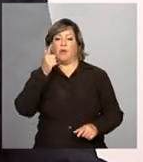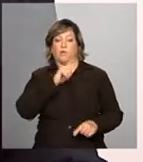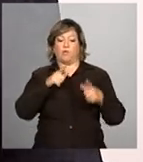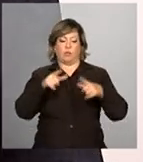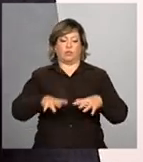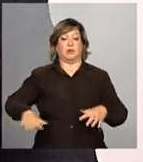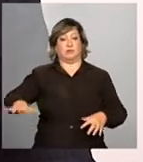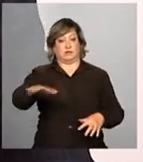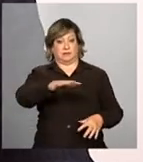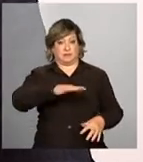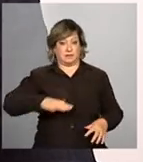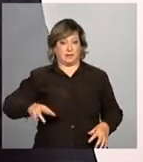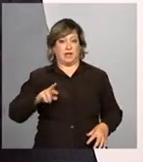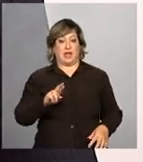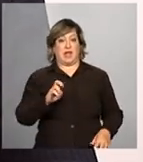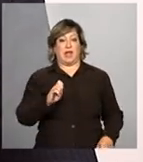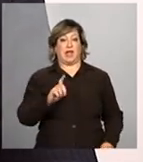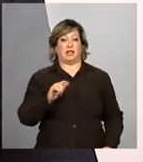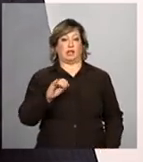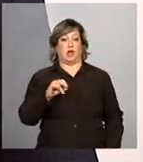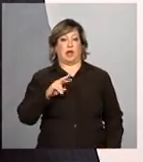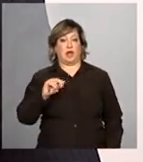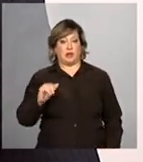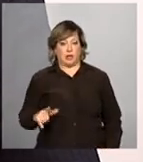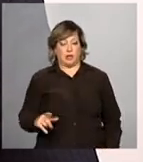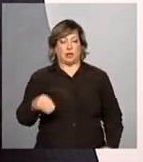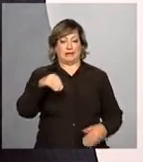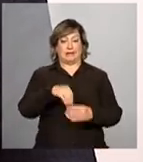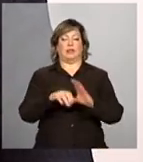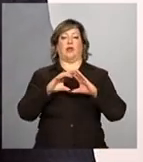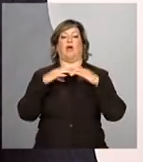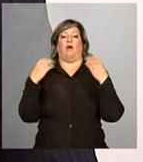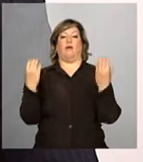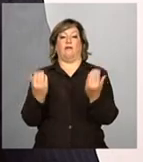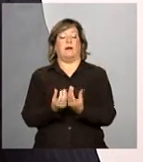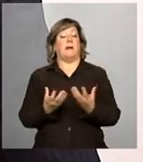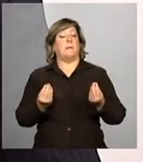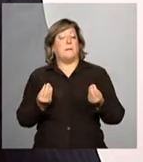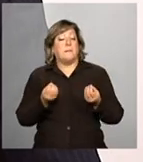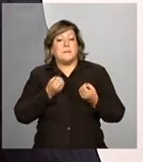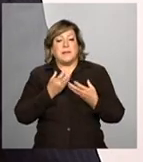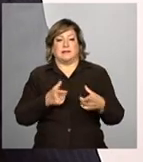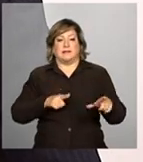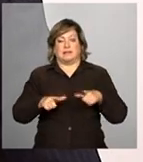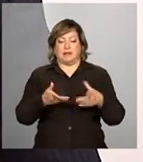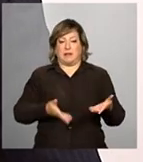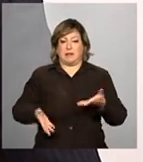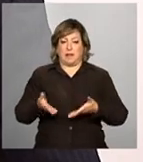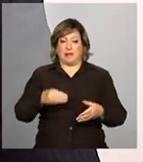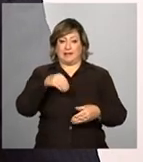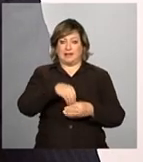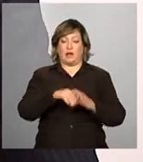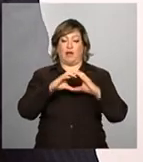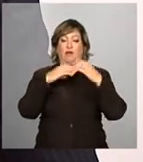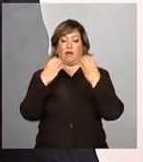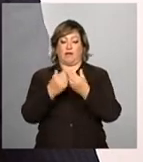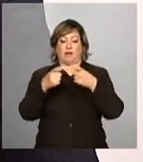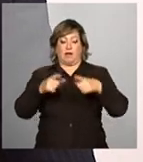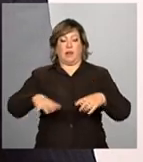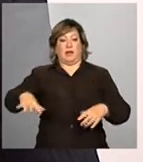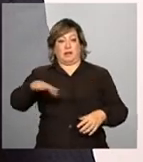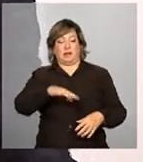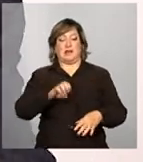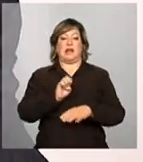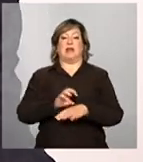regionalização então o eixo regionalização que está posto nas conferências parecem muito bem trabalhados nas conferências regionais nas conferências estaduais